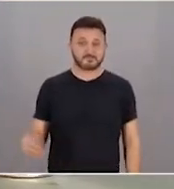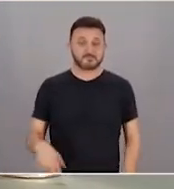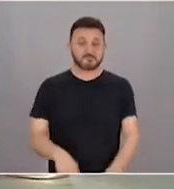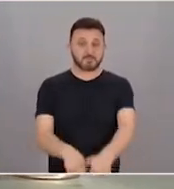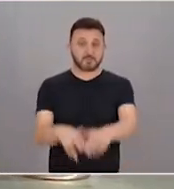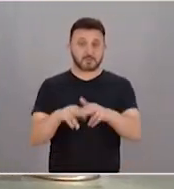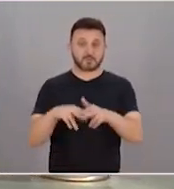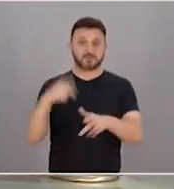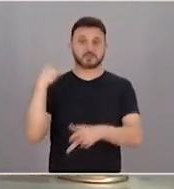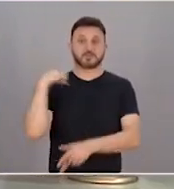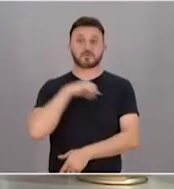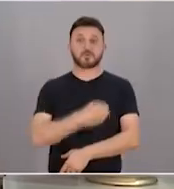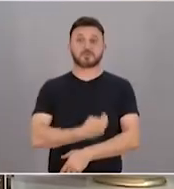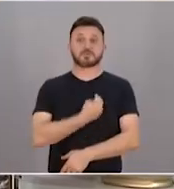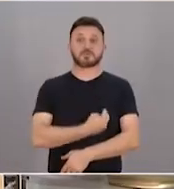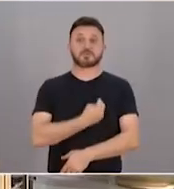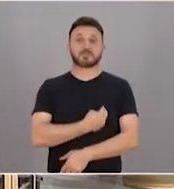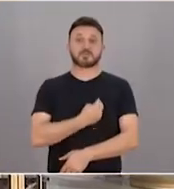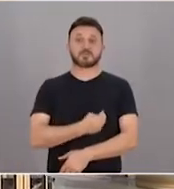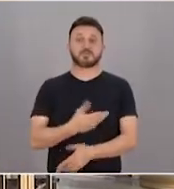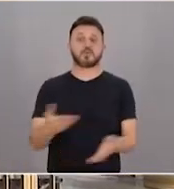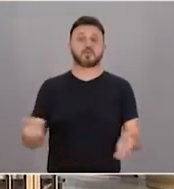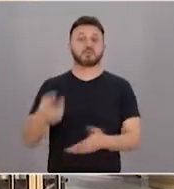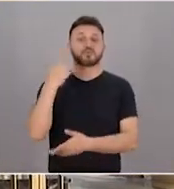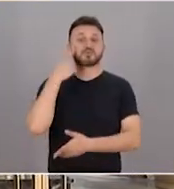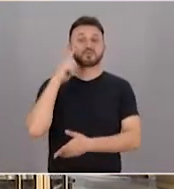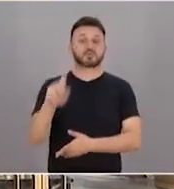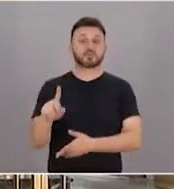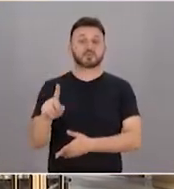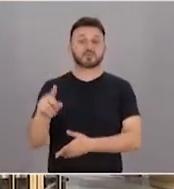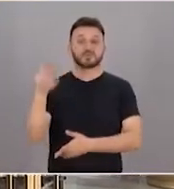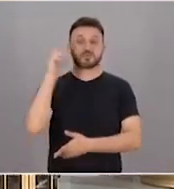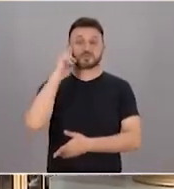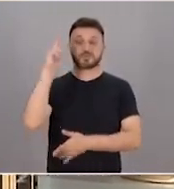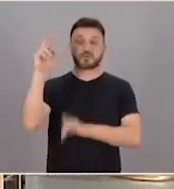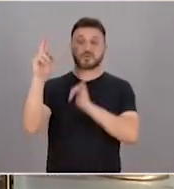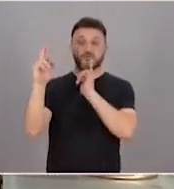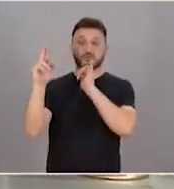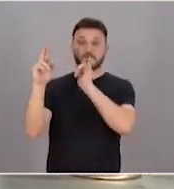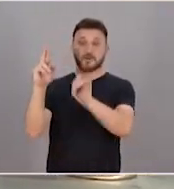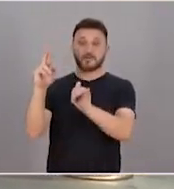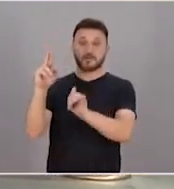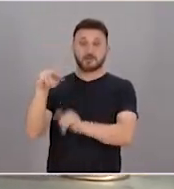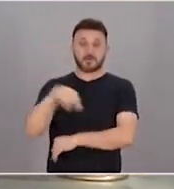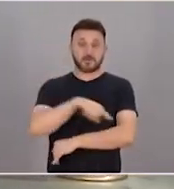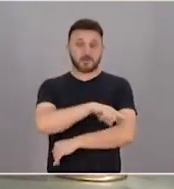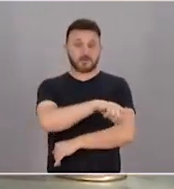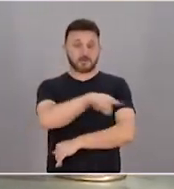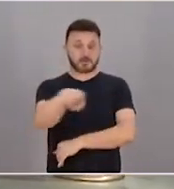portanto estamos diante de um dia em que o Senhor está dizendo: você